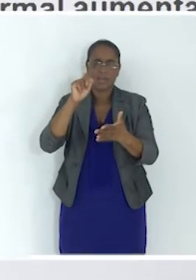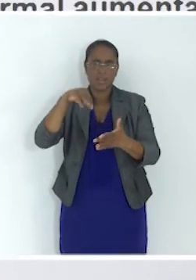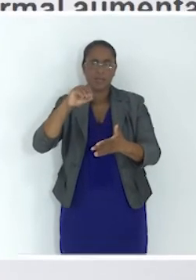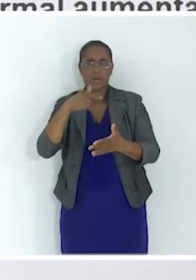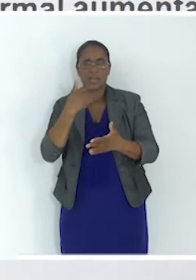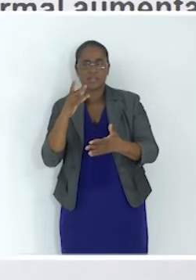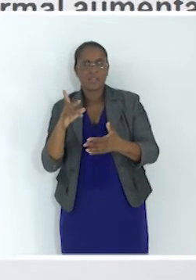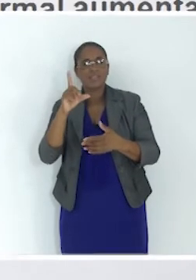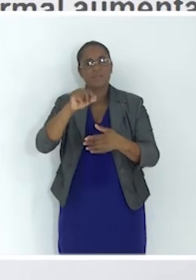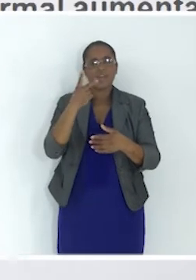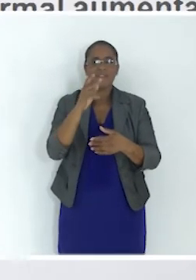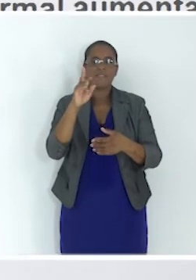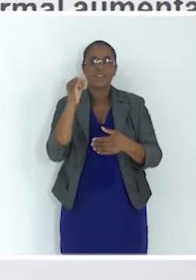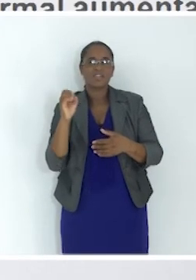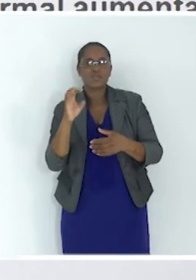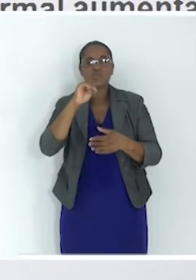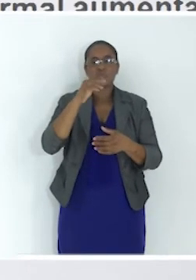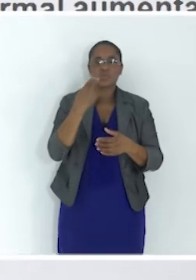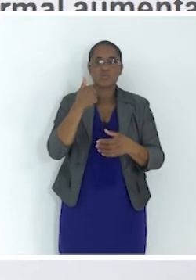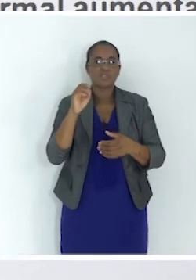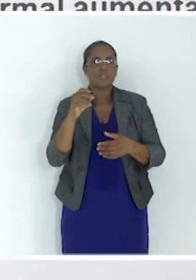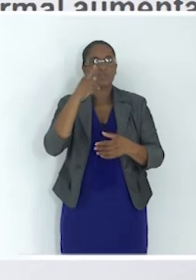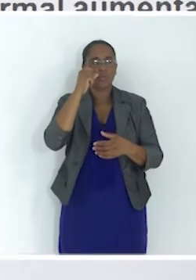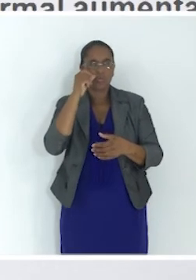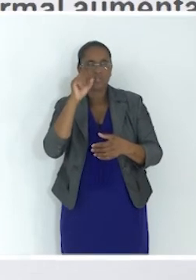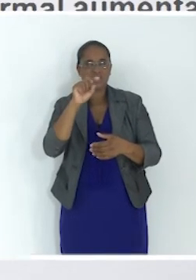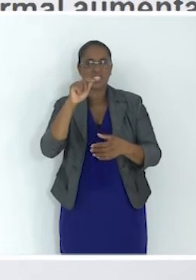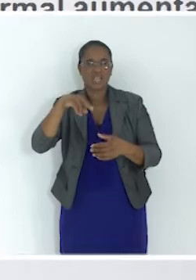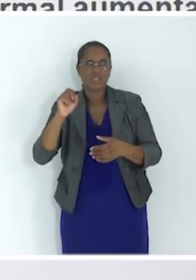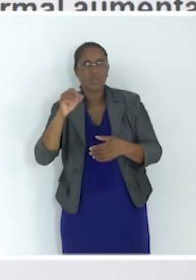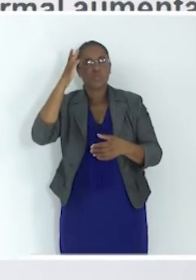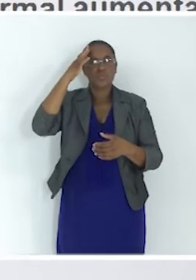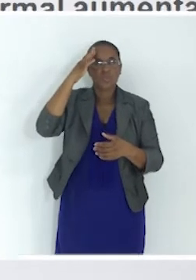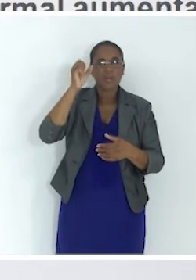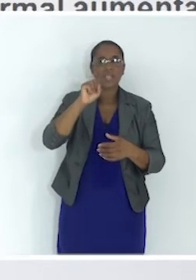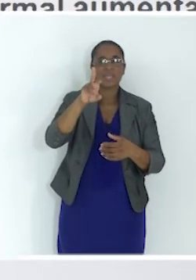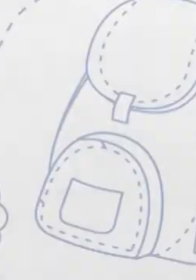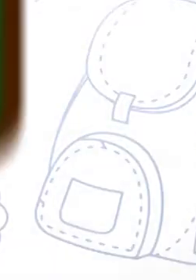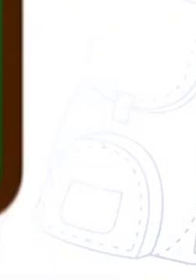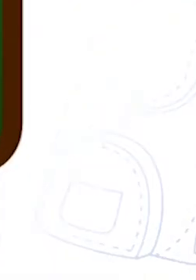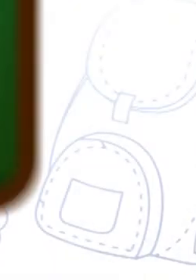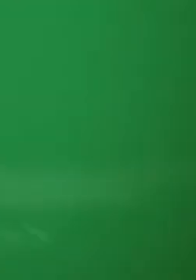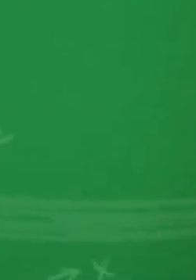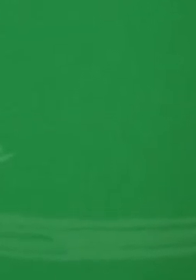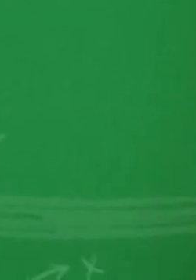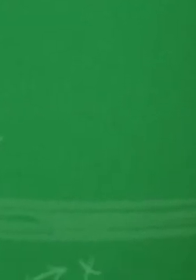dos substantivos em género, em número e em grau. TPC?